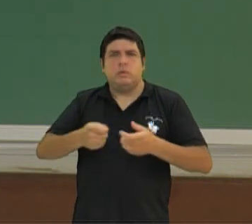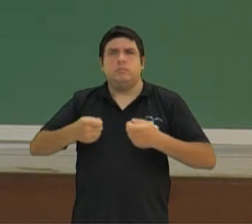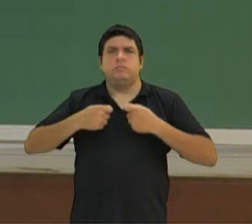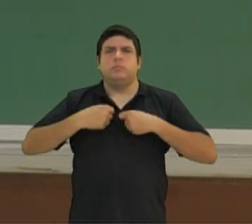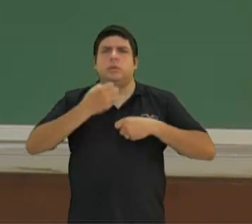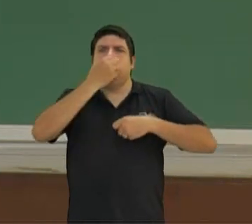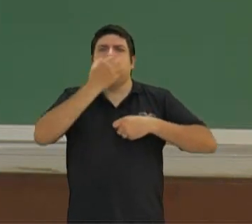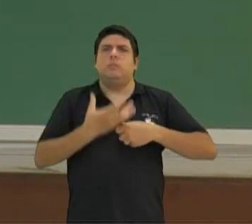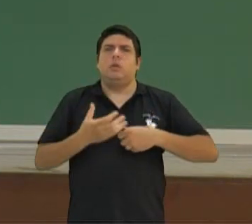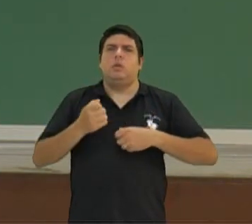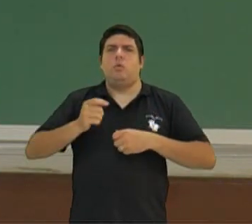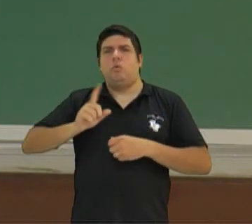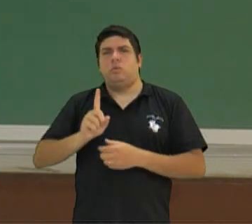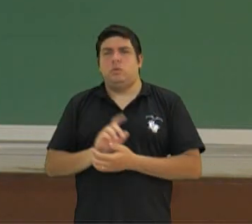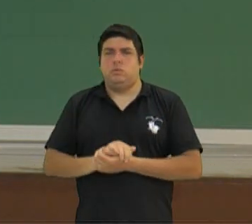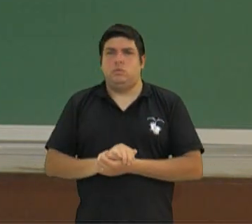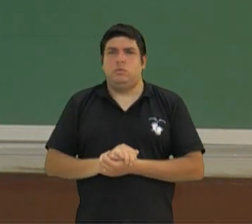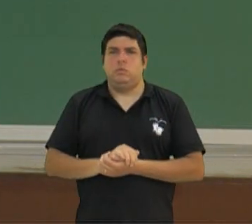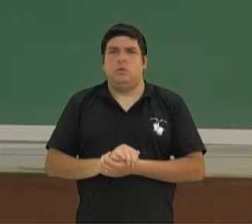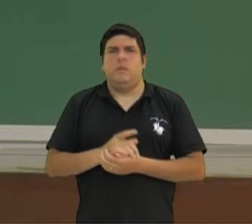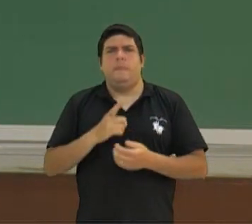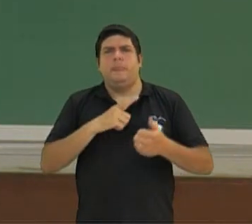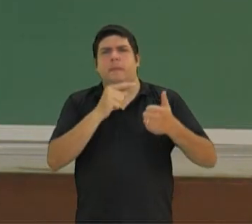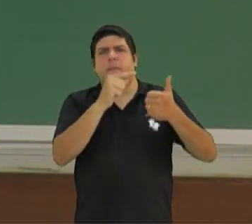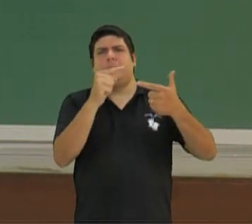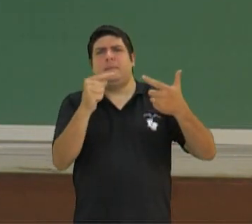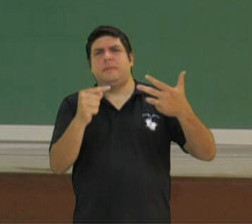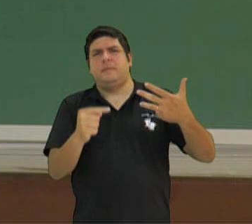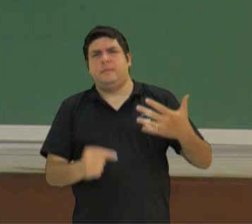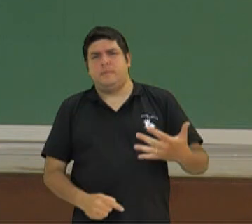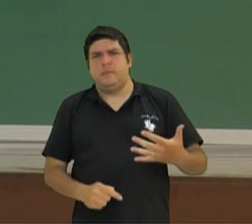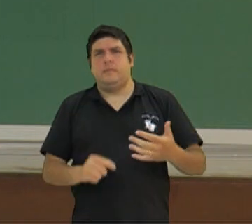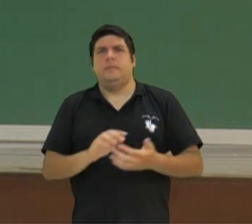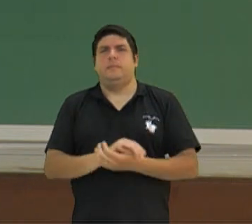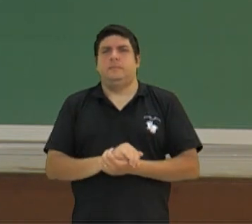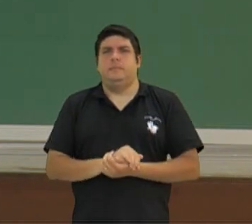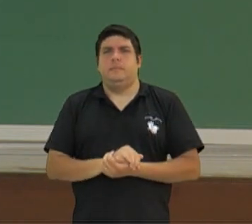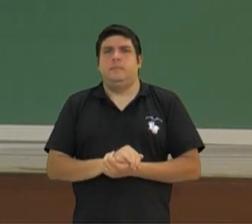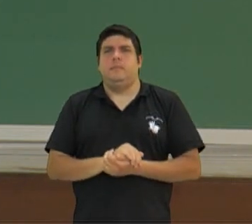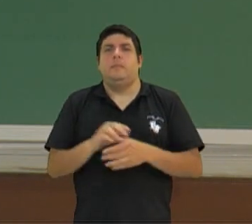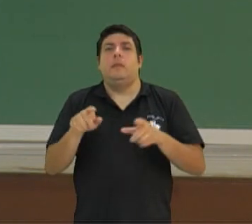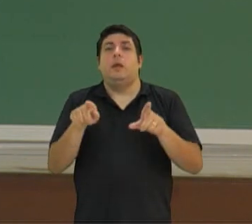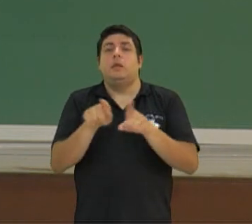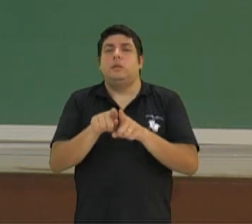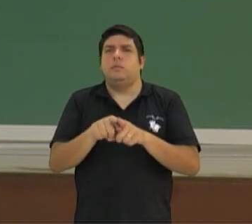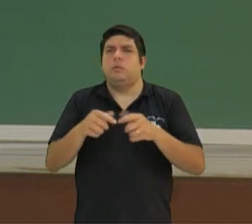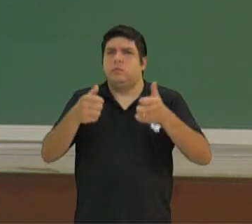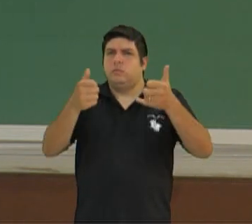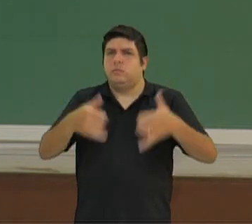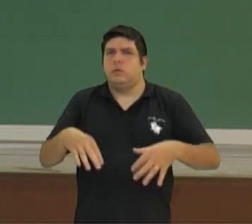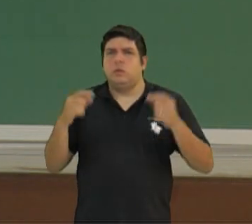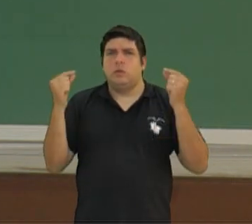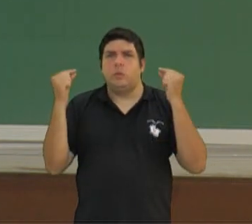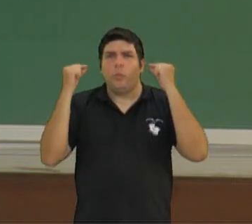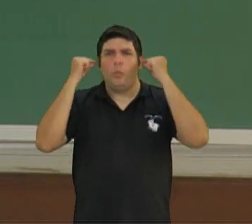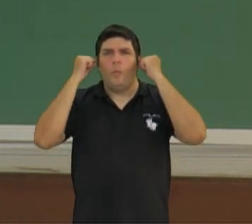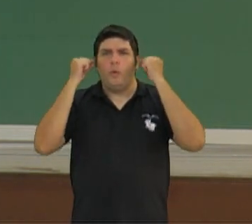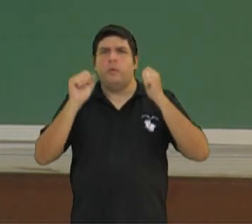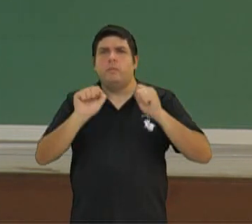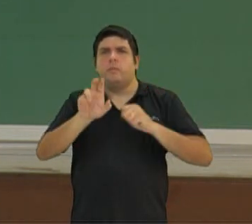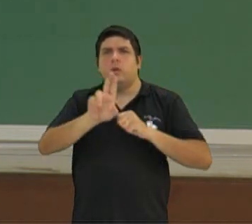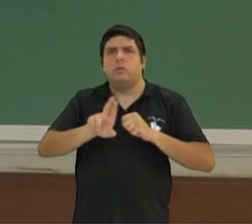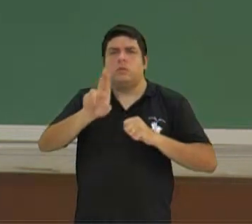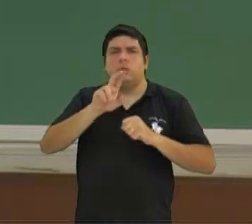ou não, né? Então ele vai falando uma série de coisas, tá ok? Daí ele fala sobre os fones de ouvido também que ele pode utilizar para poder